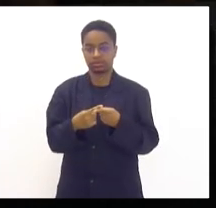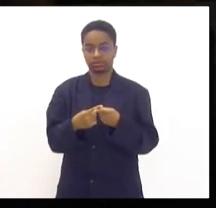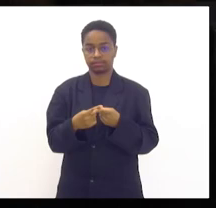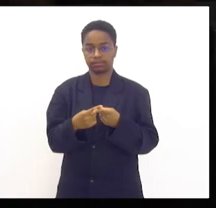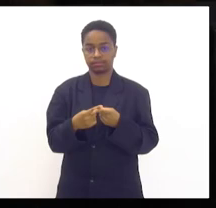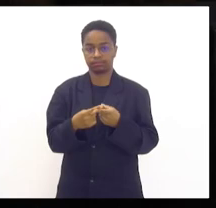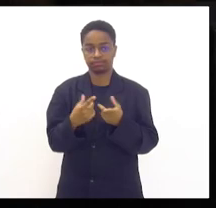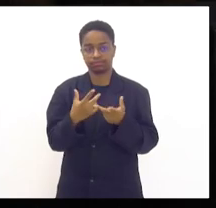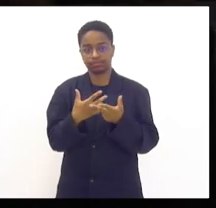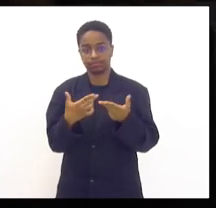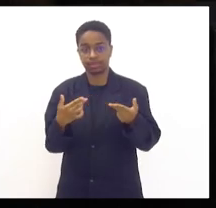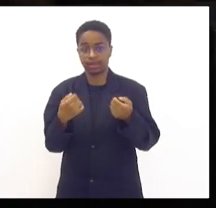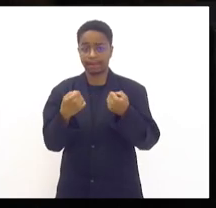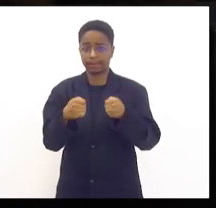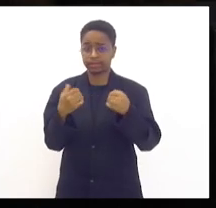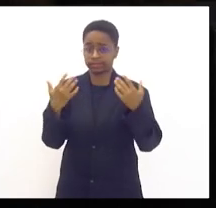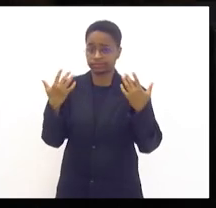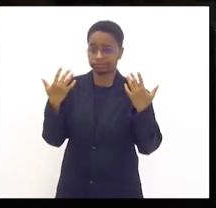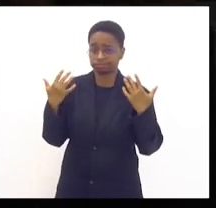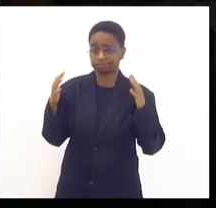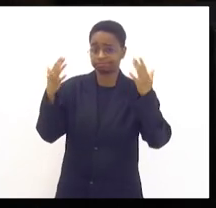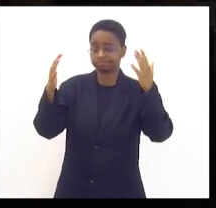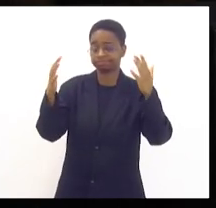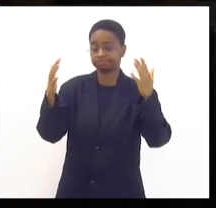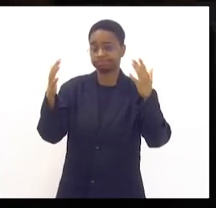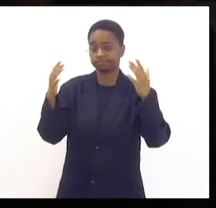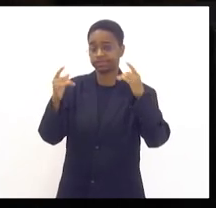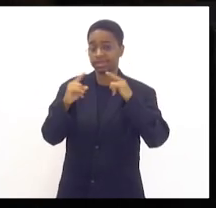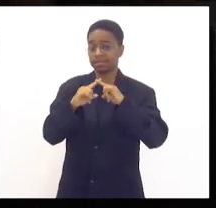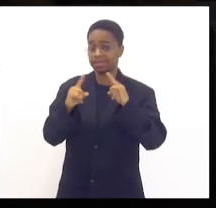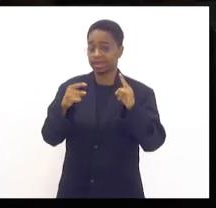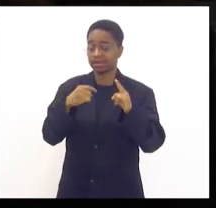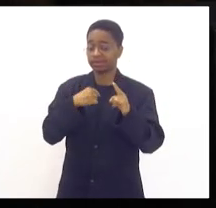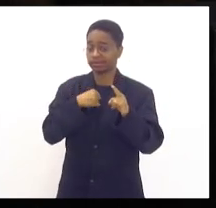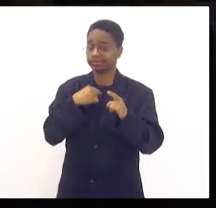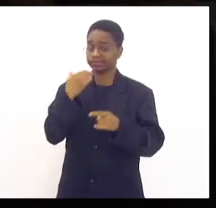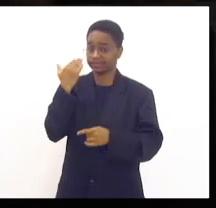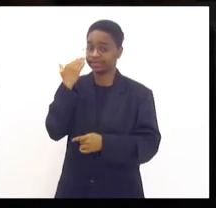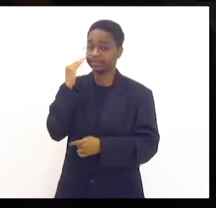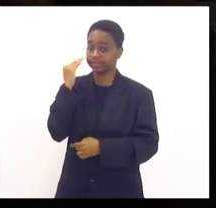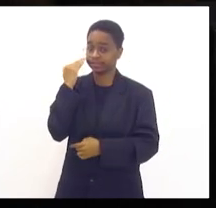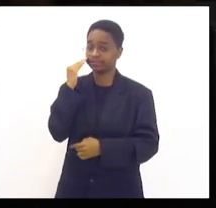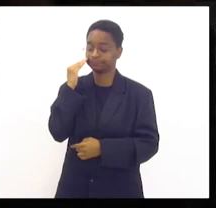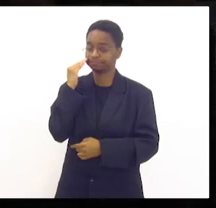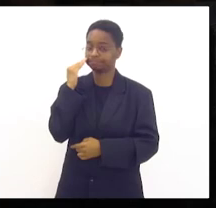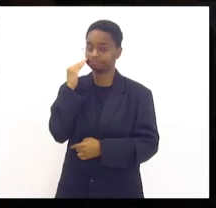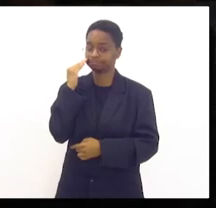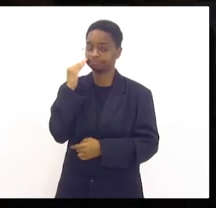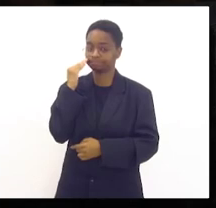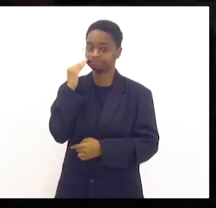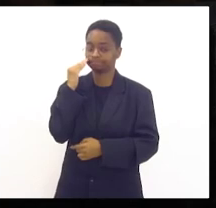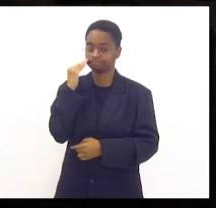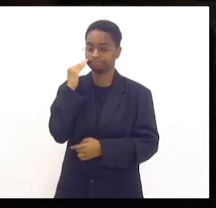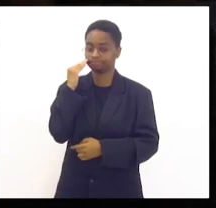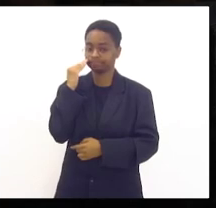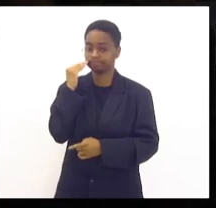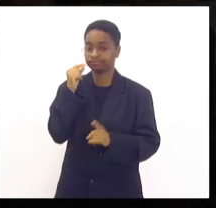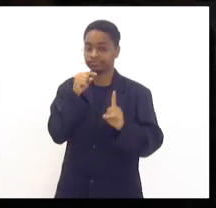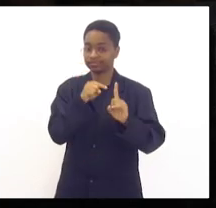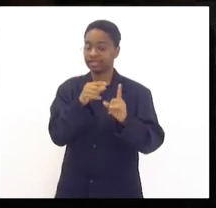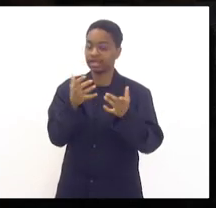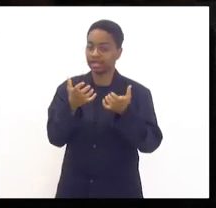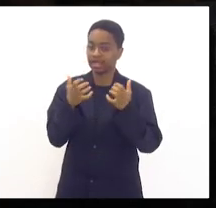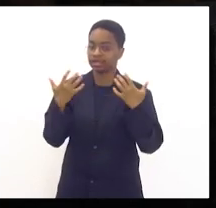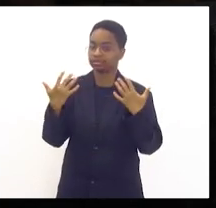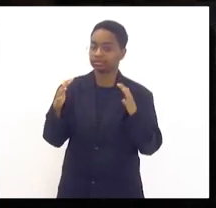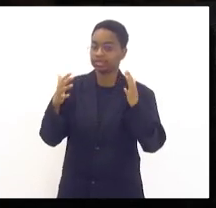ser objeto de comemoração, e eu entendi que Vossa Excelência quereria comemorar